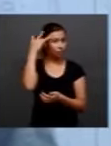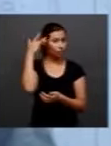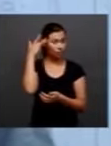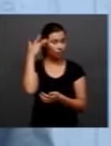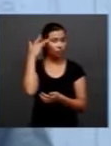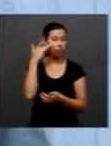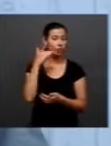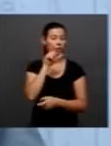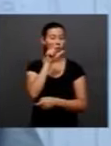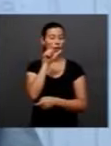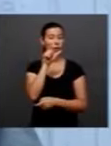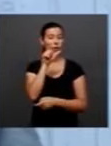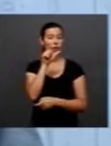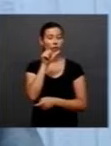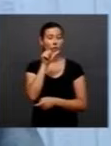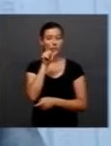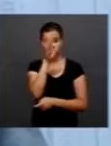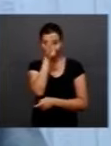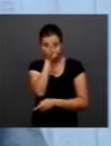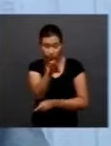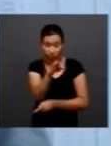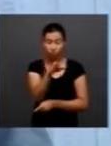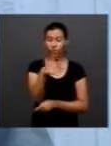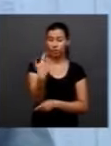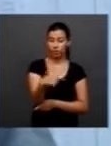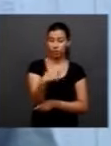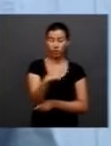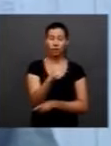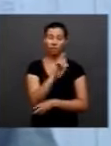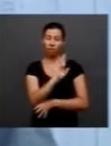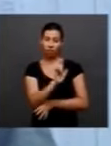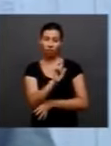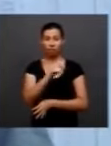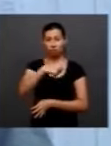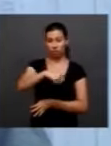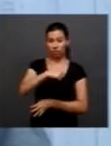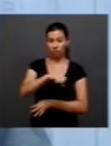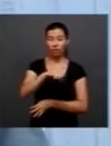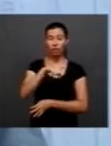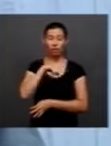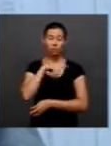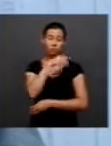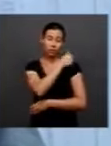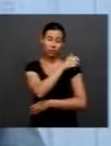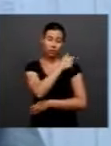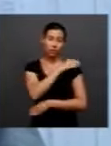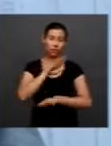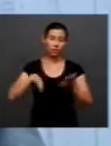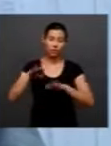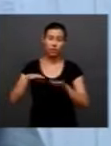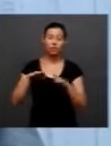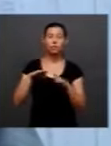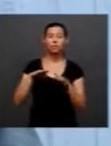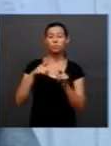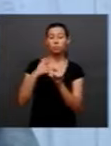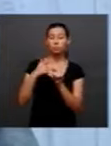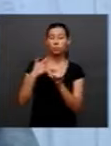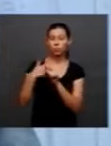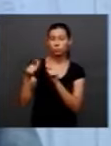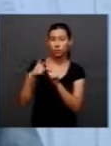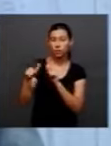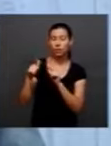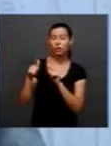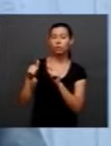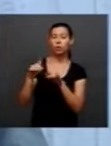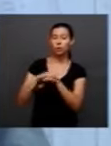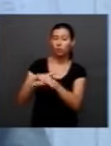sujeitos não heterossexuais e à construção do preconceito, quando não problematizado pelos professores. Então, as